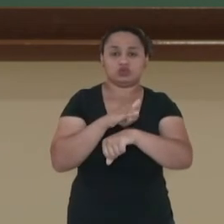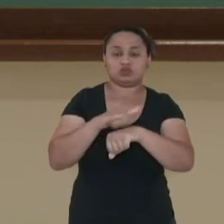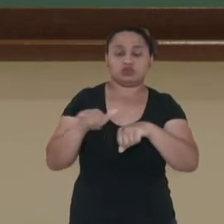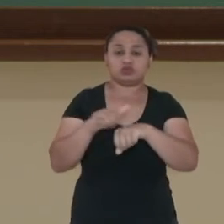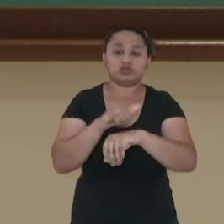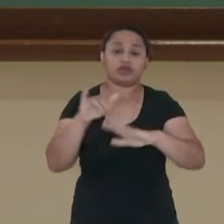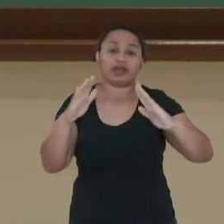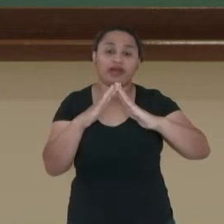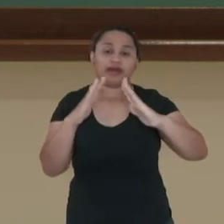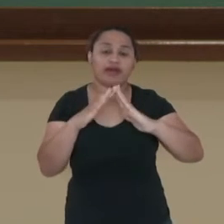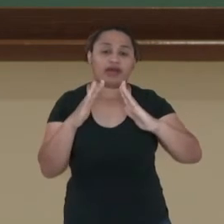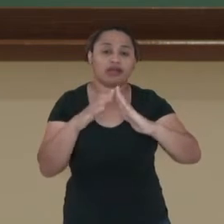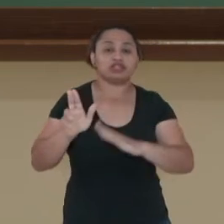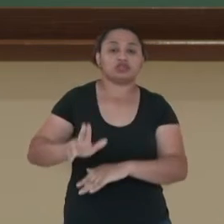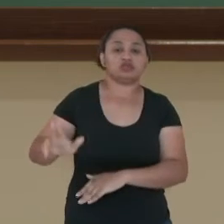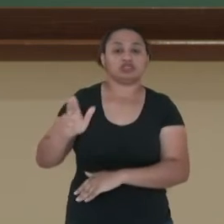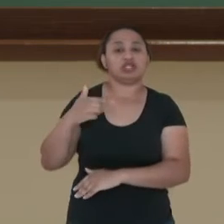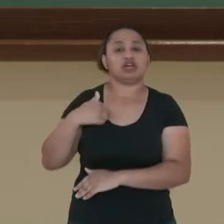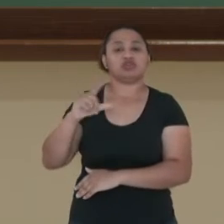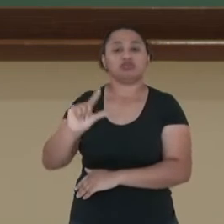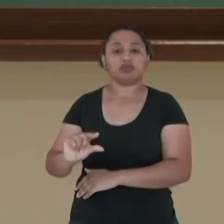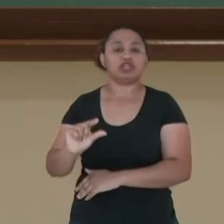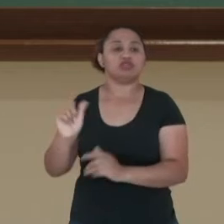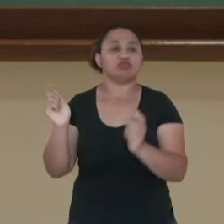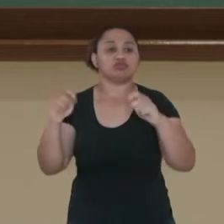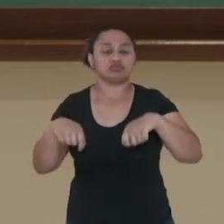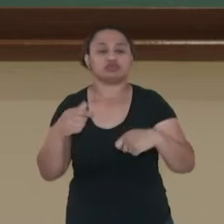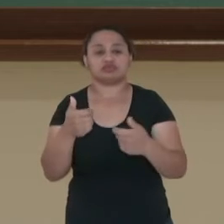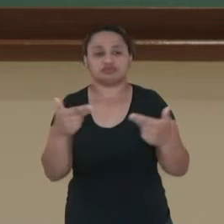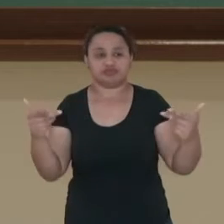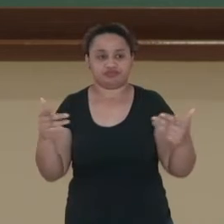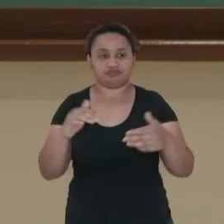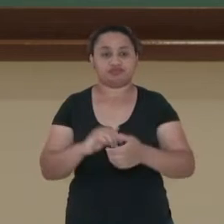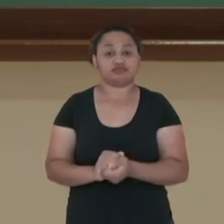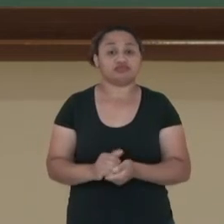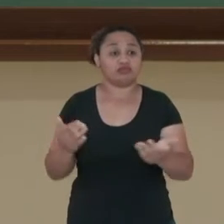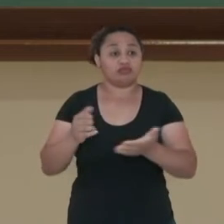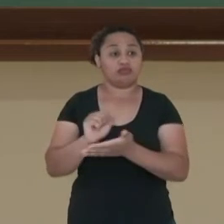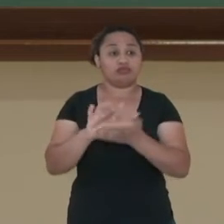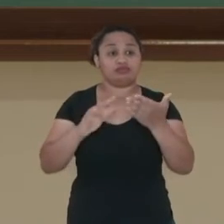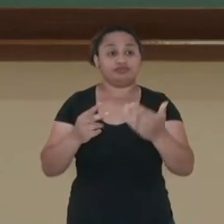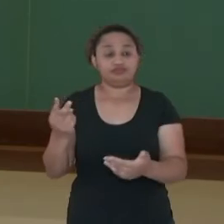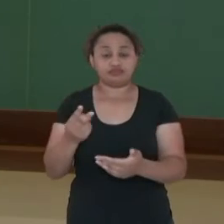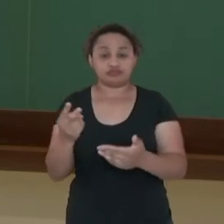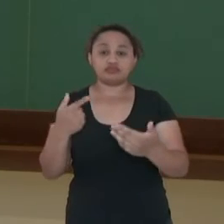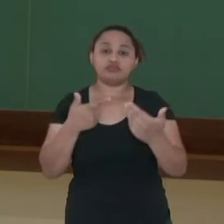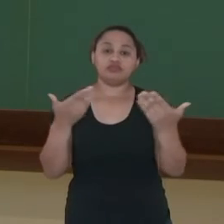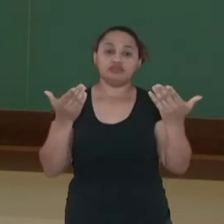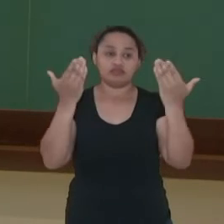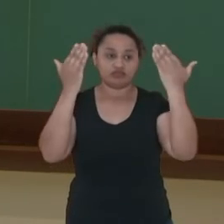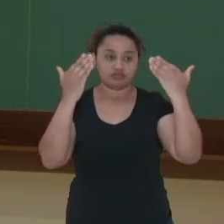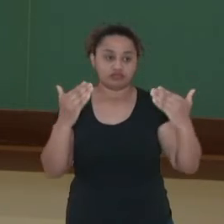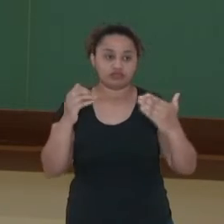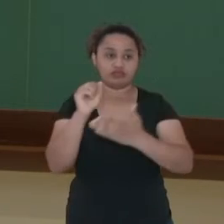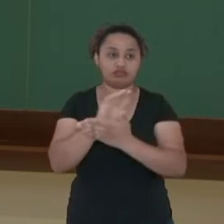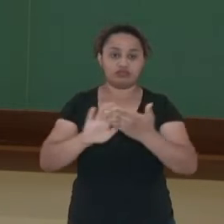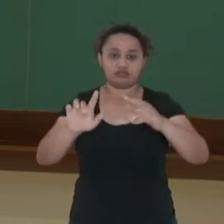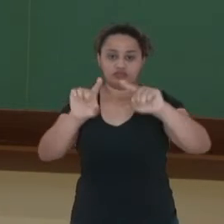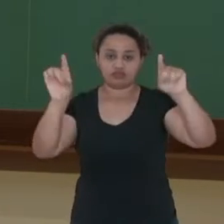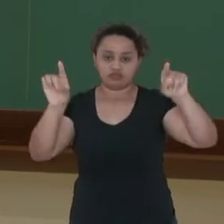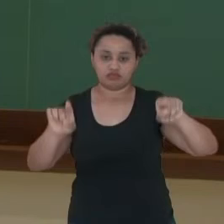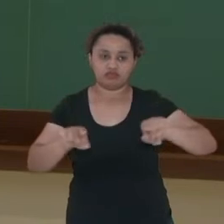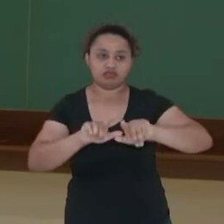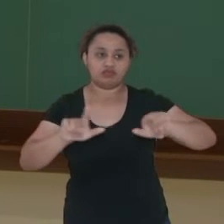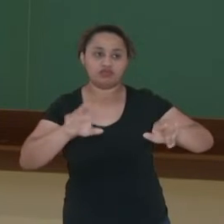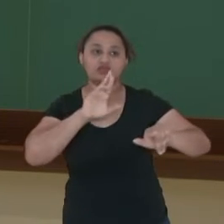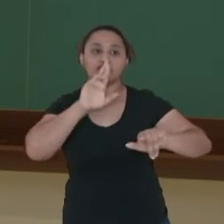com o mínimo de recursos possíveis, tá? Vamos a uma segunda atividade. Agora você vai analisar aqui para nós essa imagem, né, e